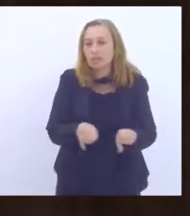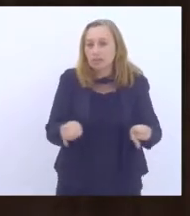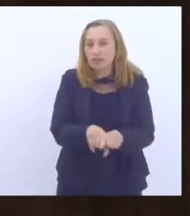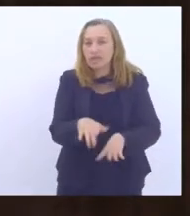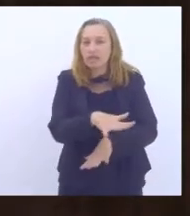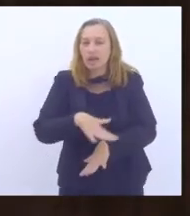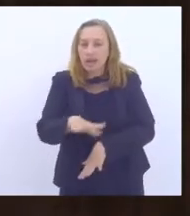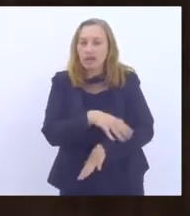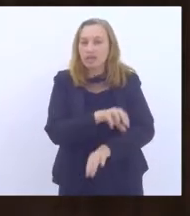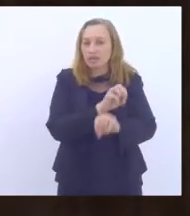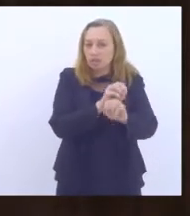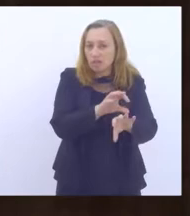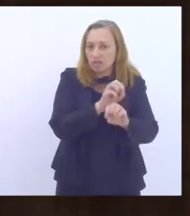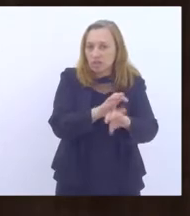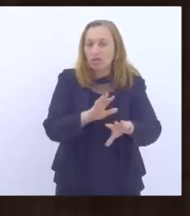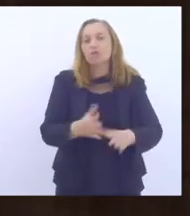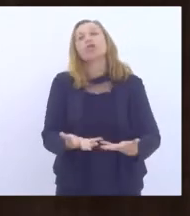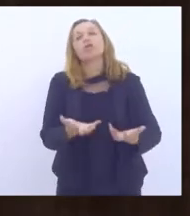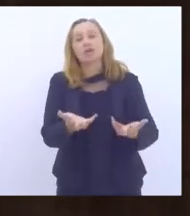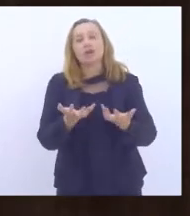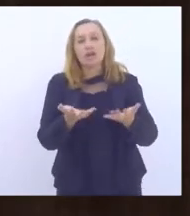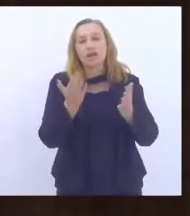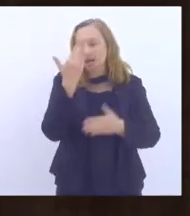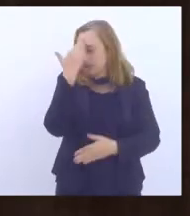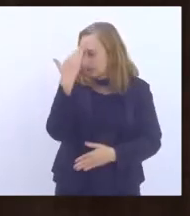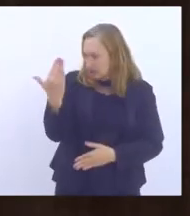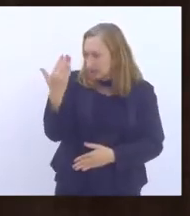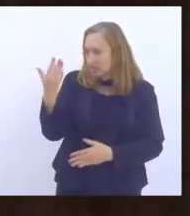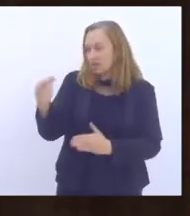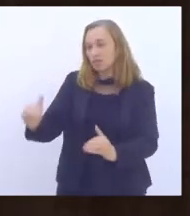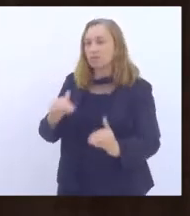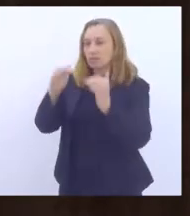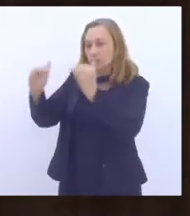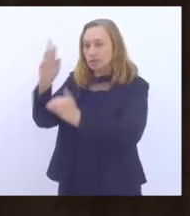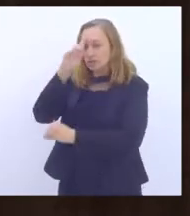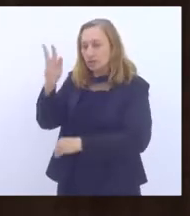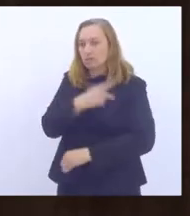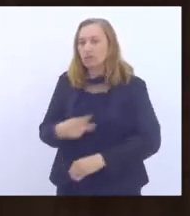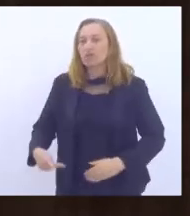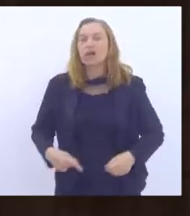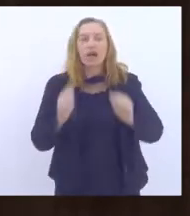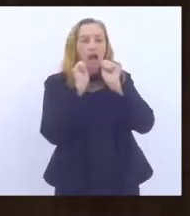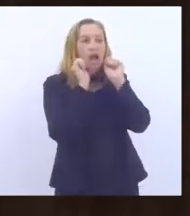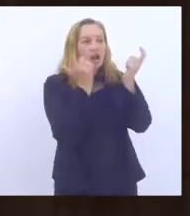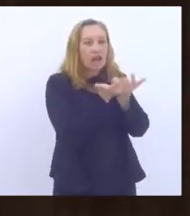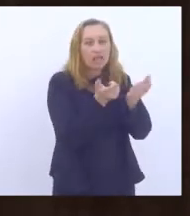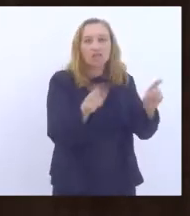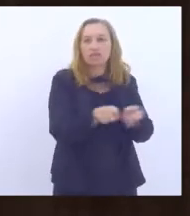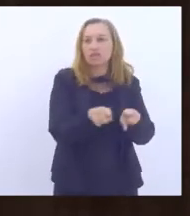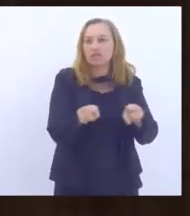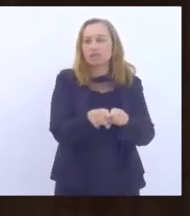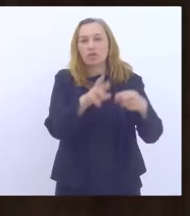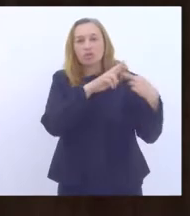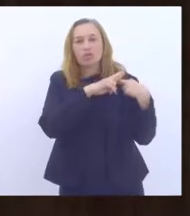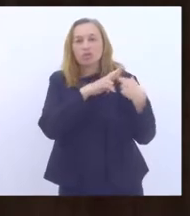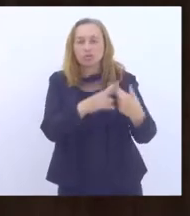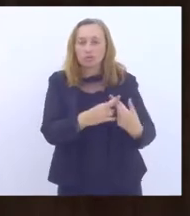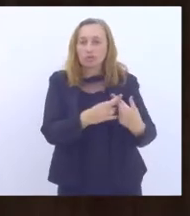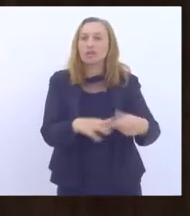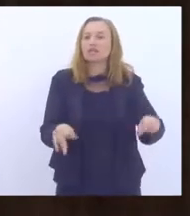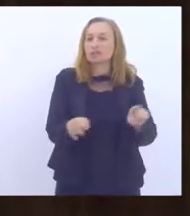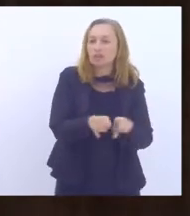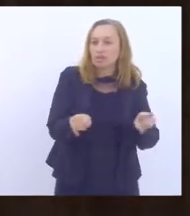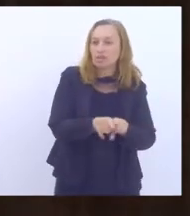na área da Educação então eu quero agradecer a vossa excelência alerj o também assumiu aqui o compromisso